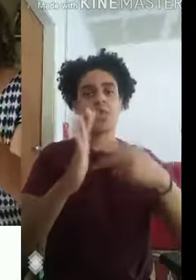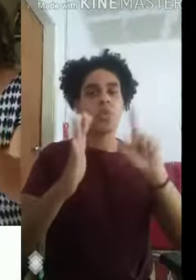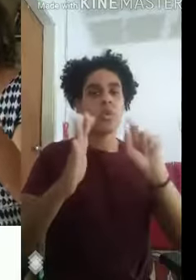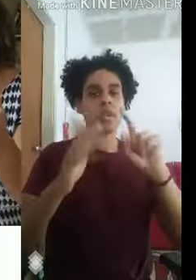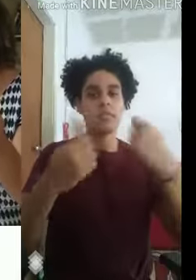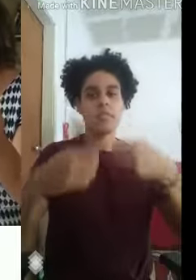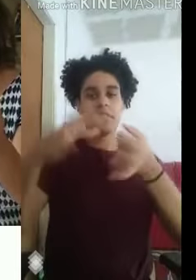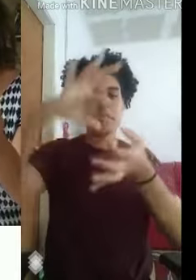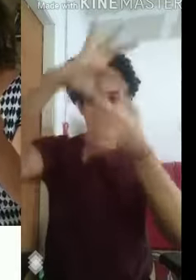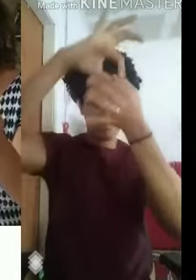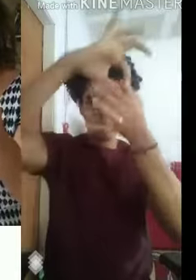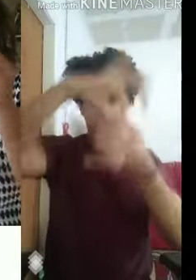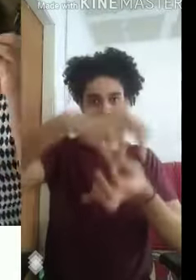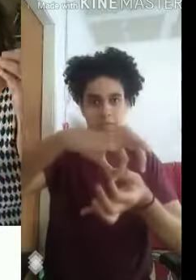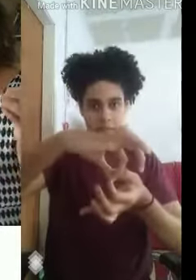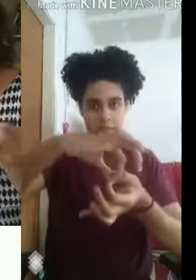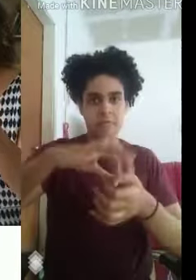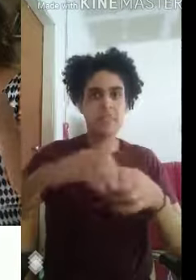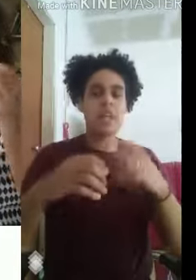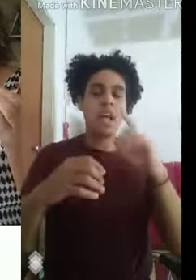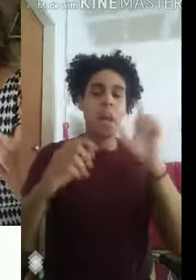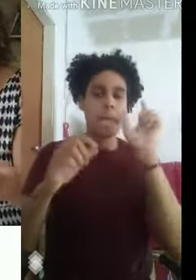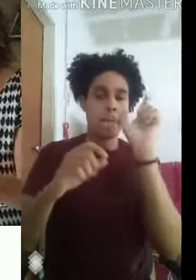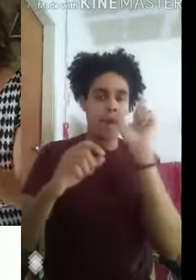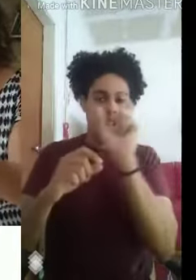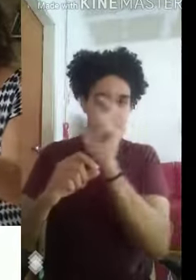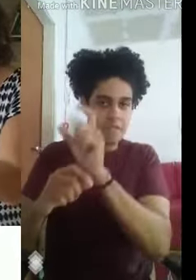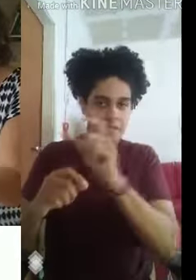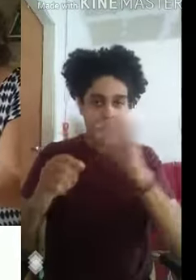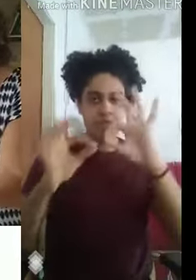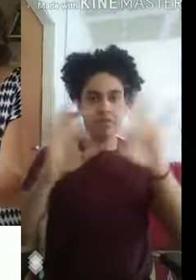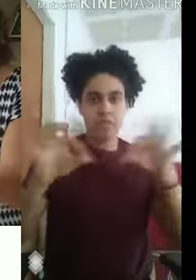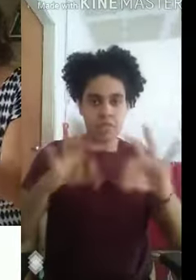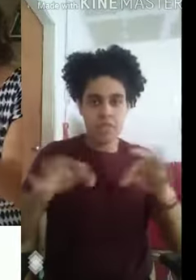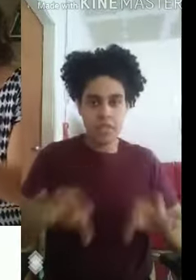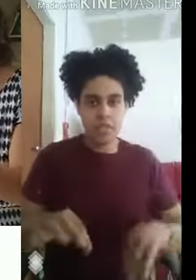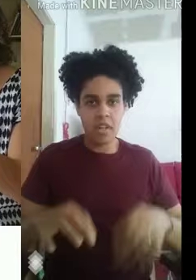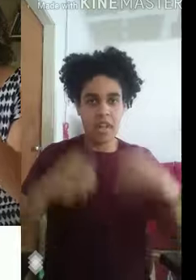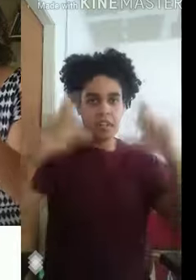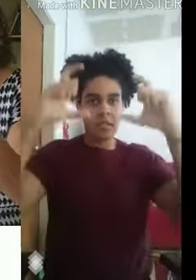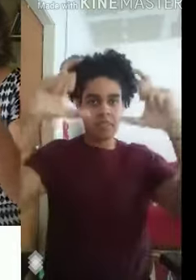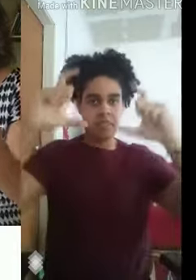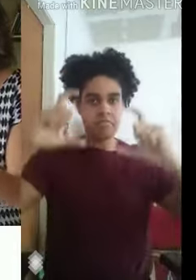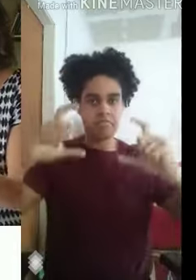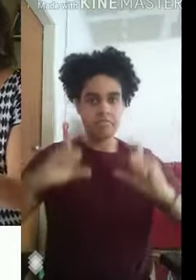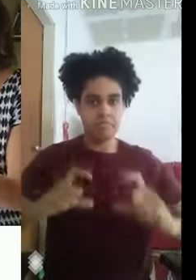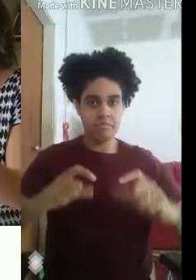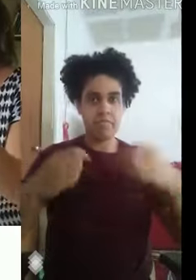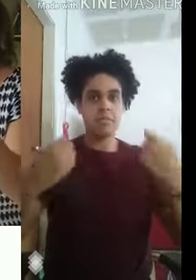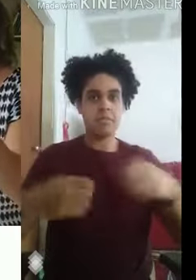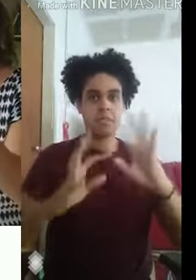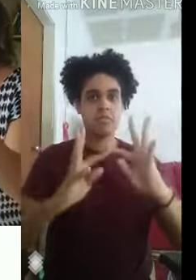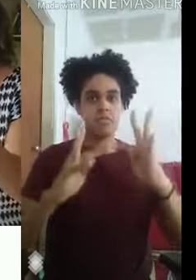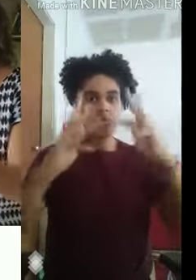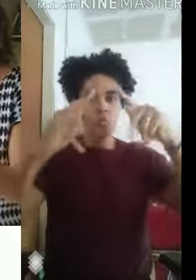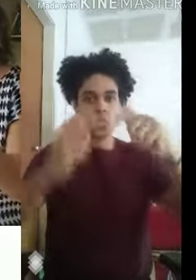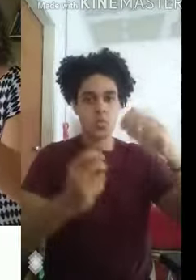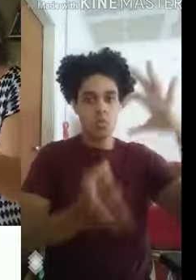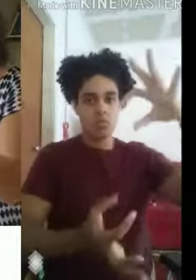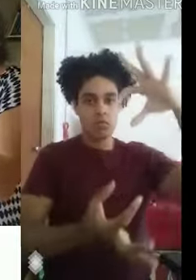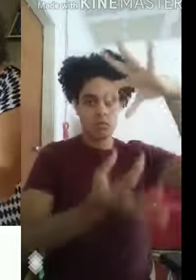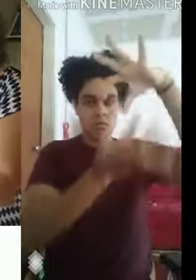uma relação entre as partes. As palavras, as frases e os parágrafos precisam formar um todo,